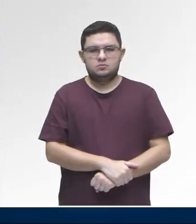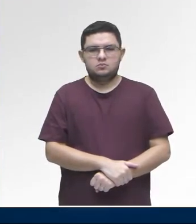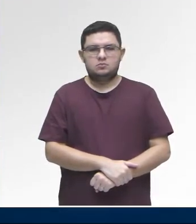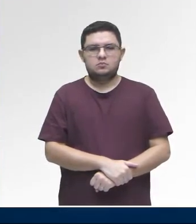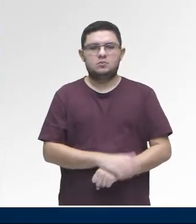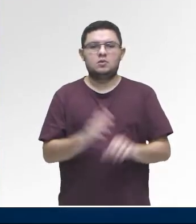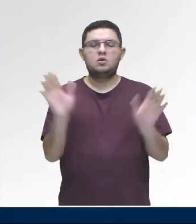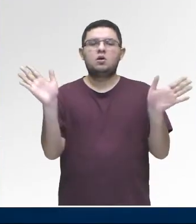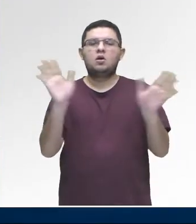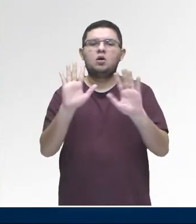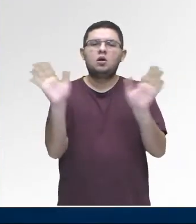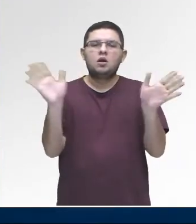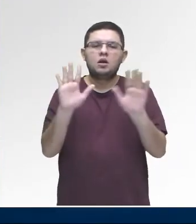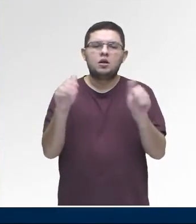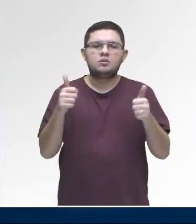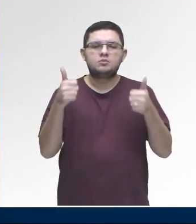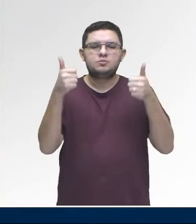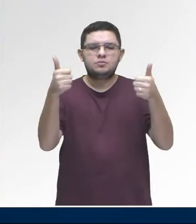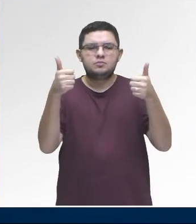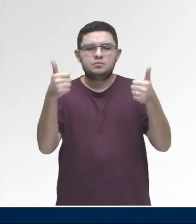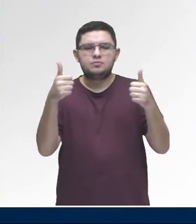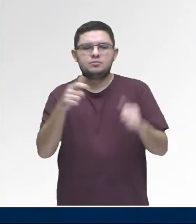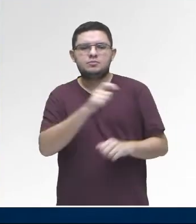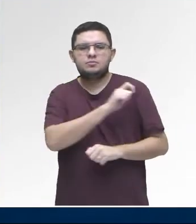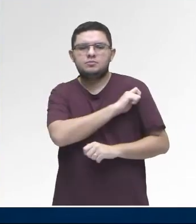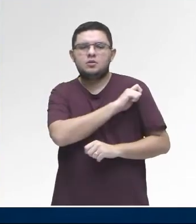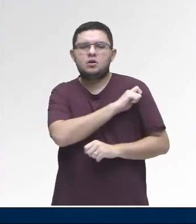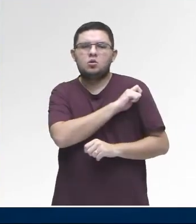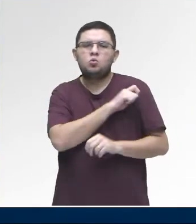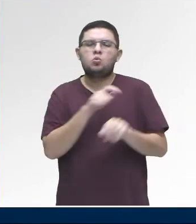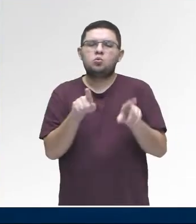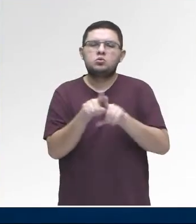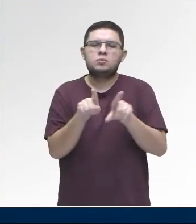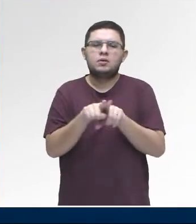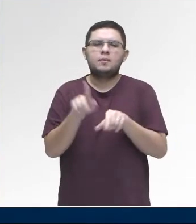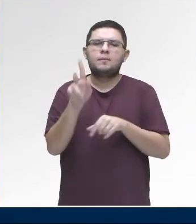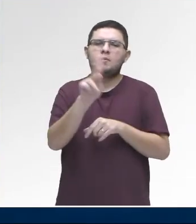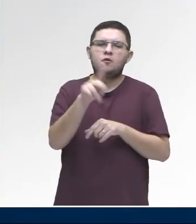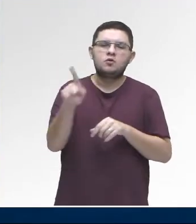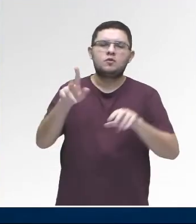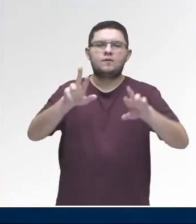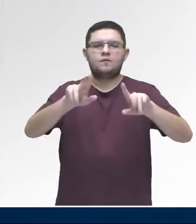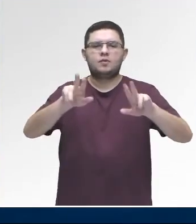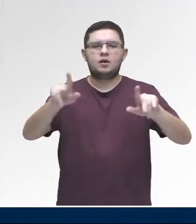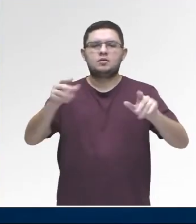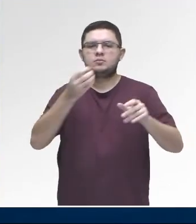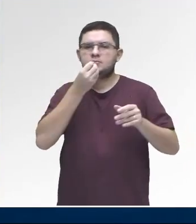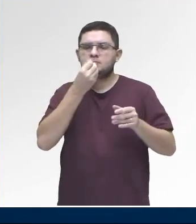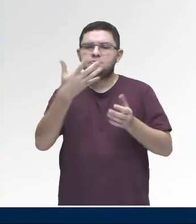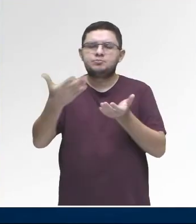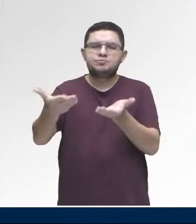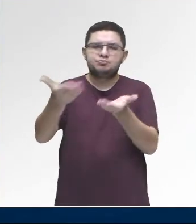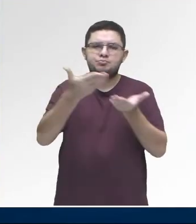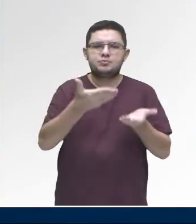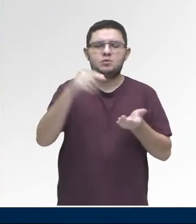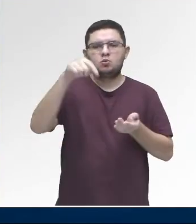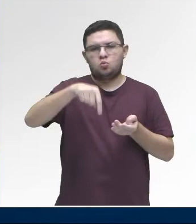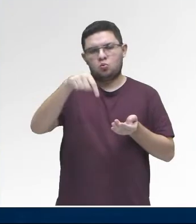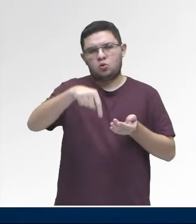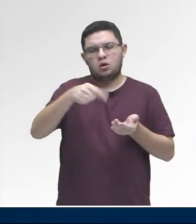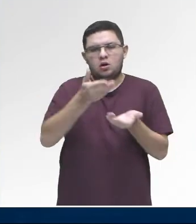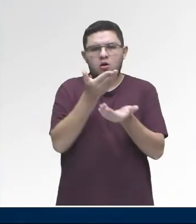Olá, tudo bem, alunos, professores? Sejam todos bem-vindos à